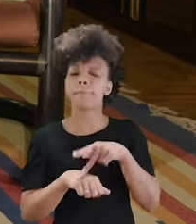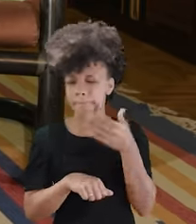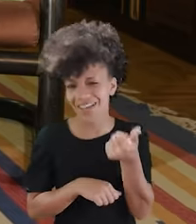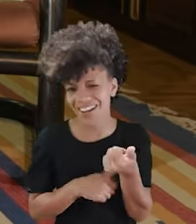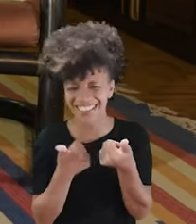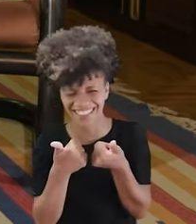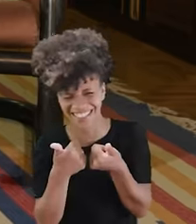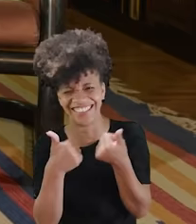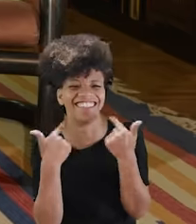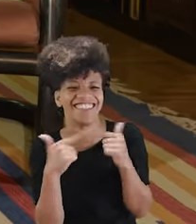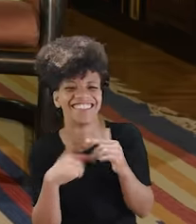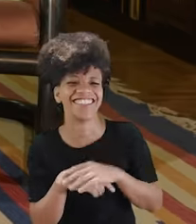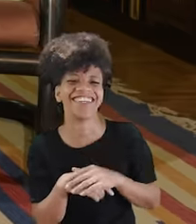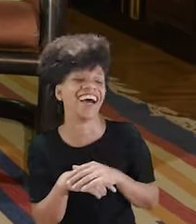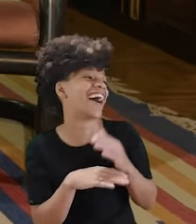u